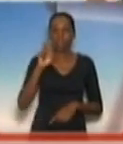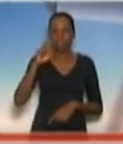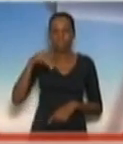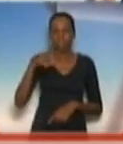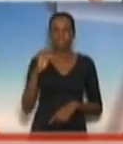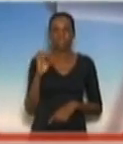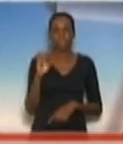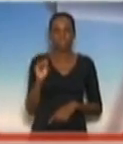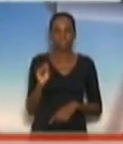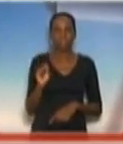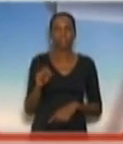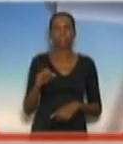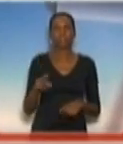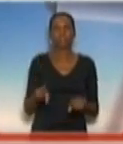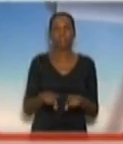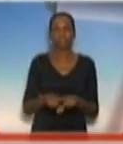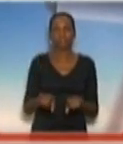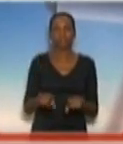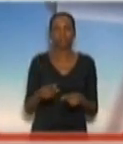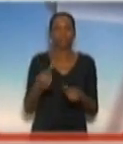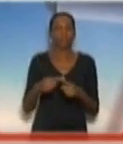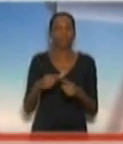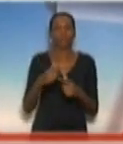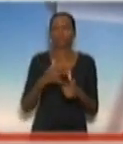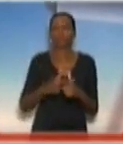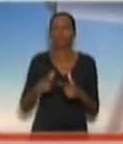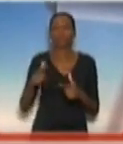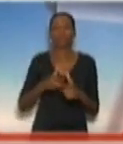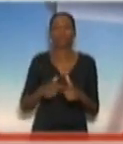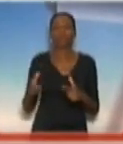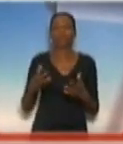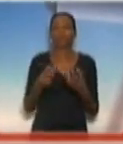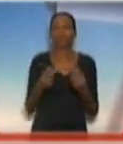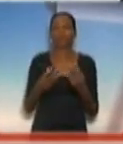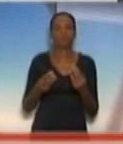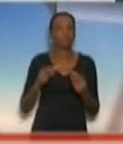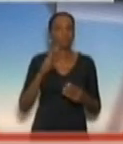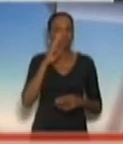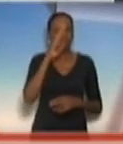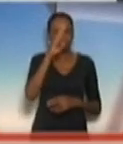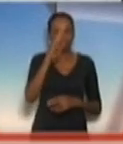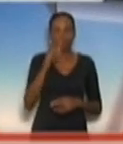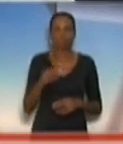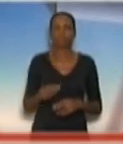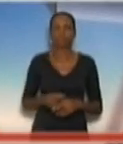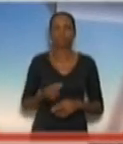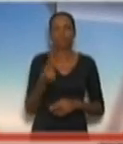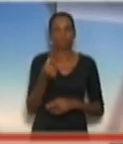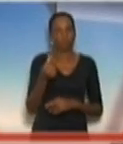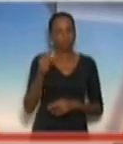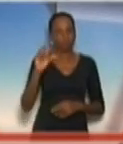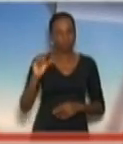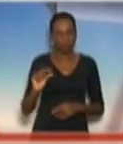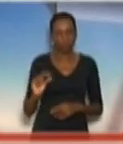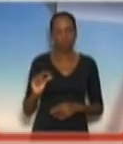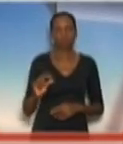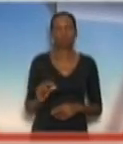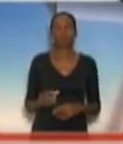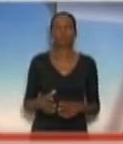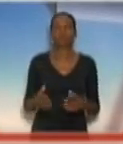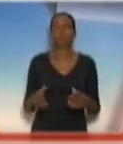de apoio, porque a situação hoje está insustentável. Então, é por isso que, né, nós realizamos essa